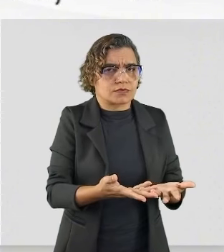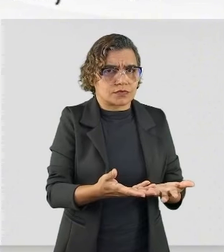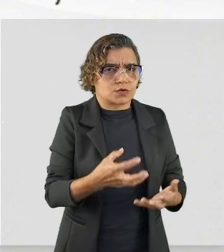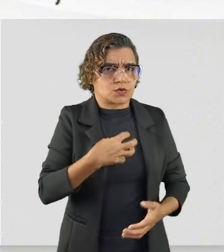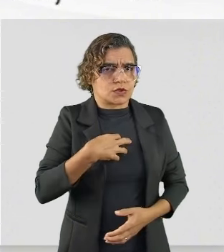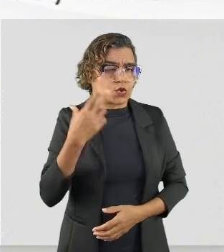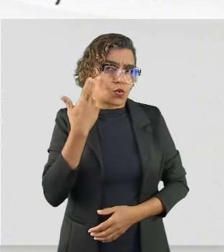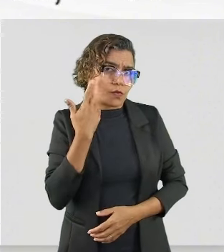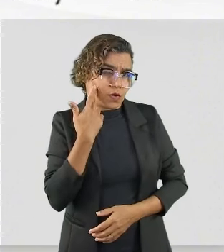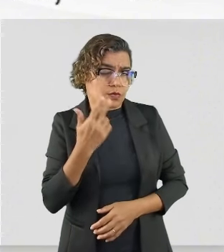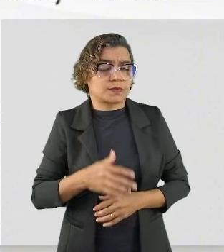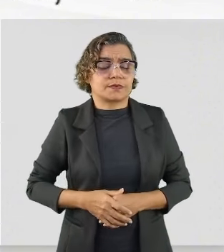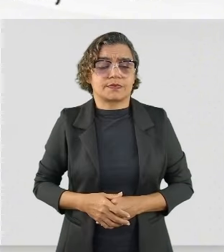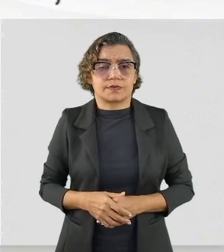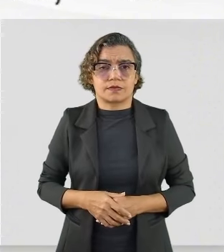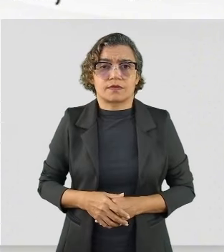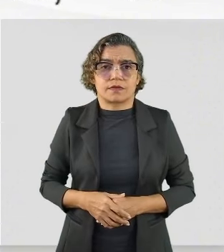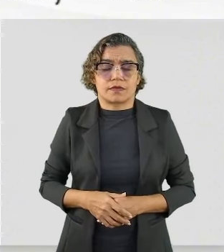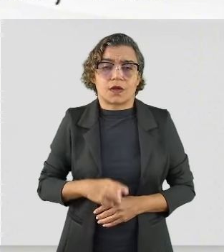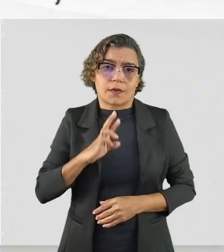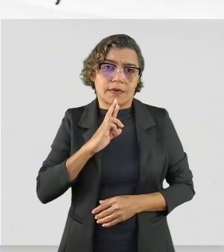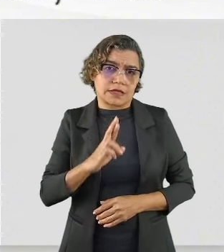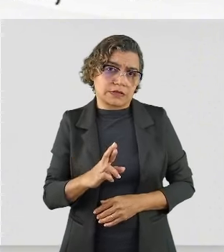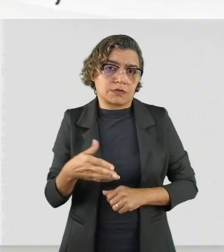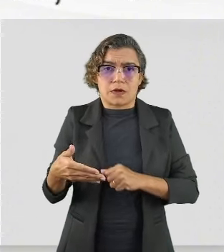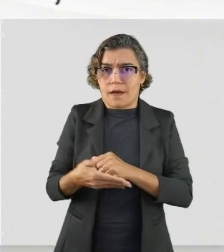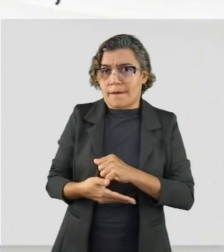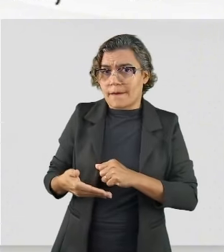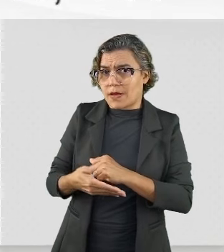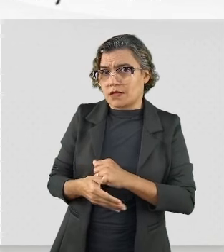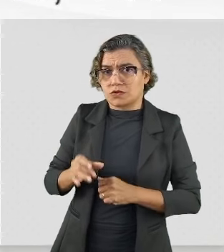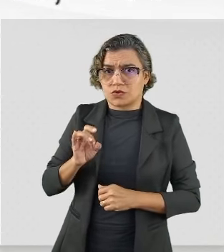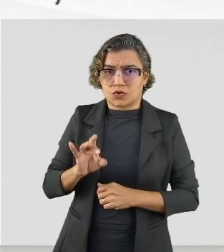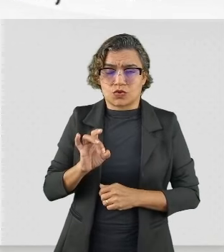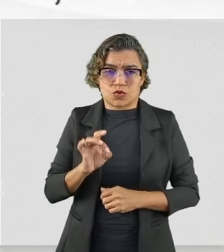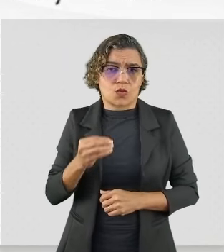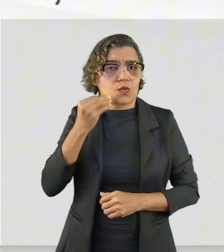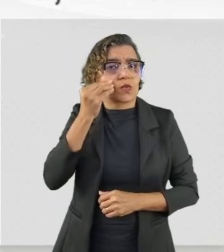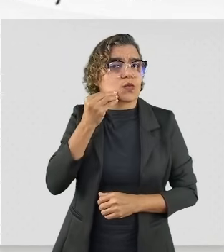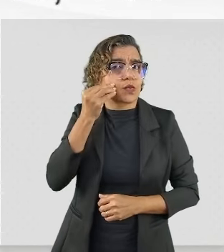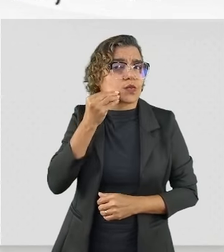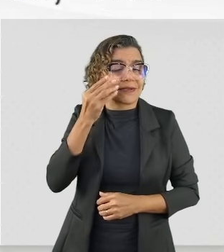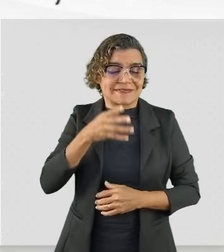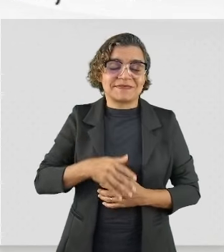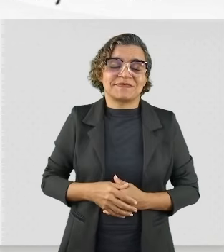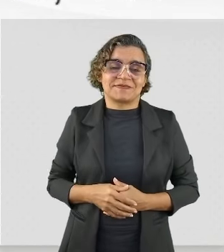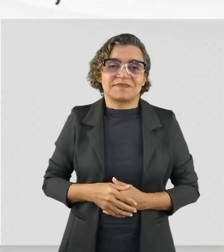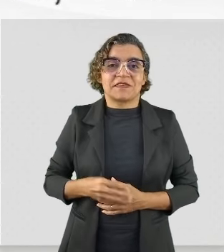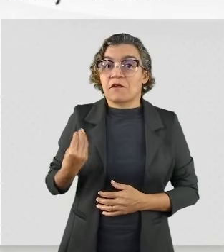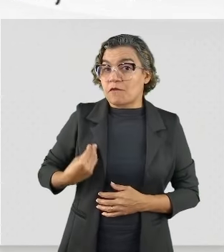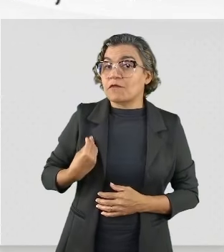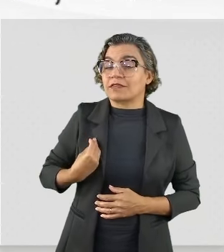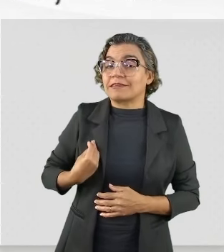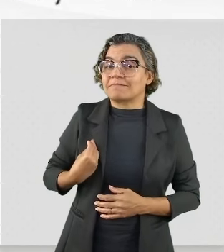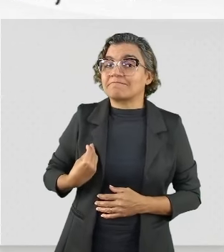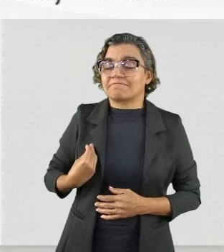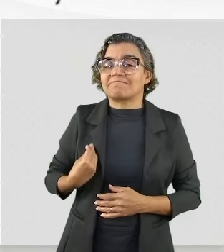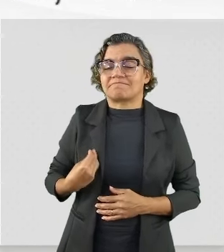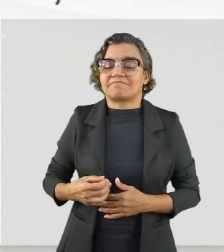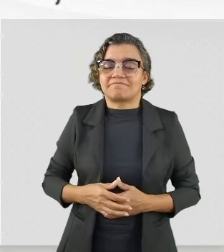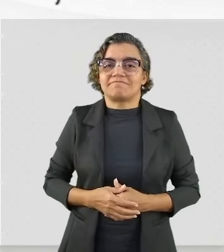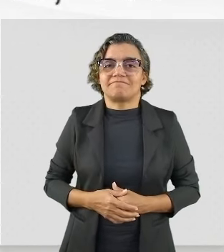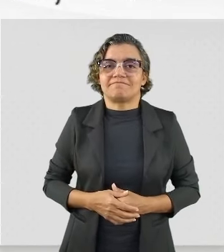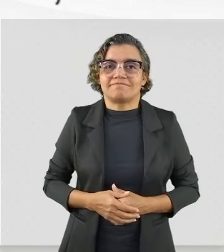comum, uma resposta que é baseada apenas na experiência vivida, né, ao longo da